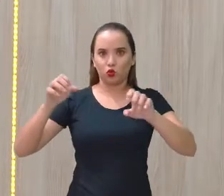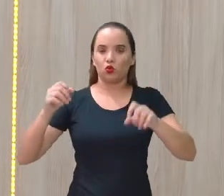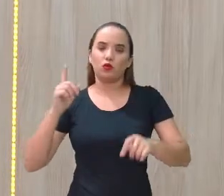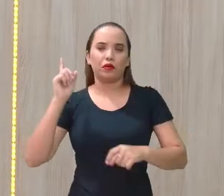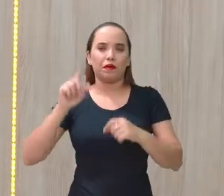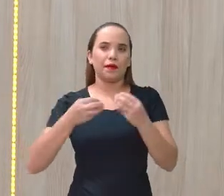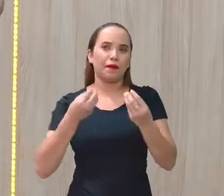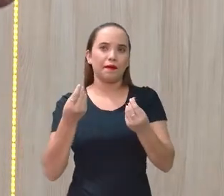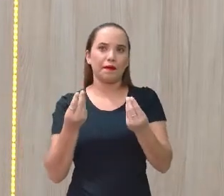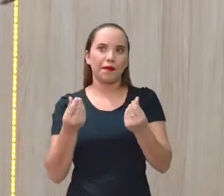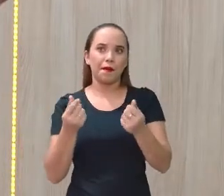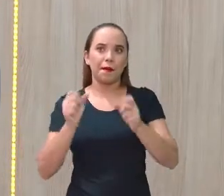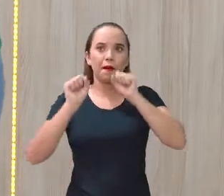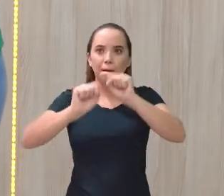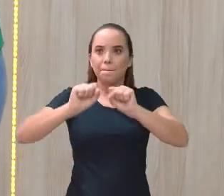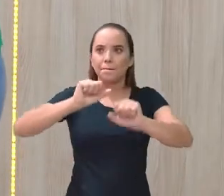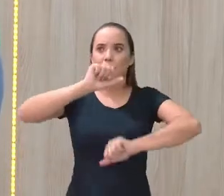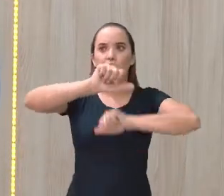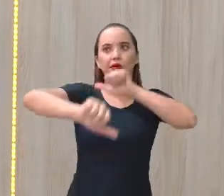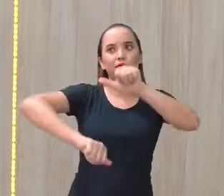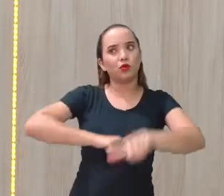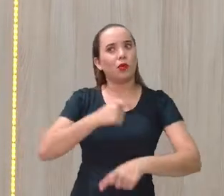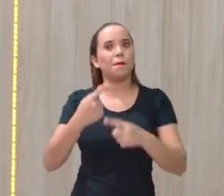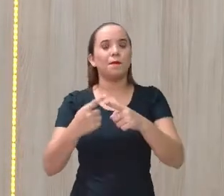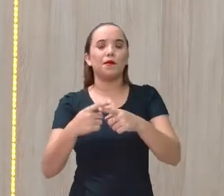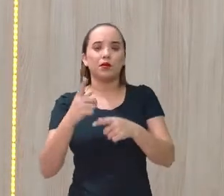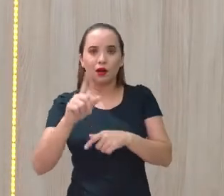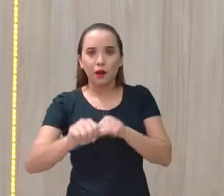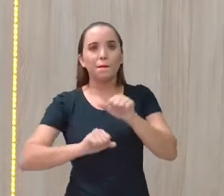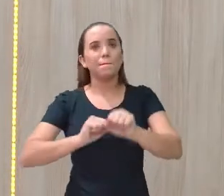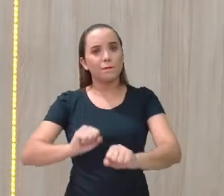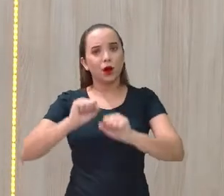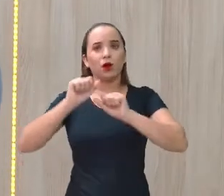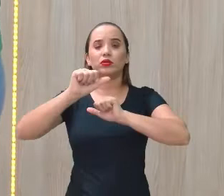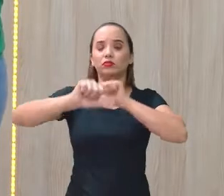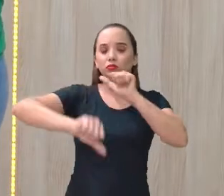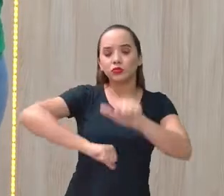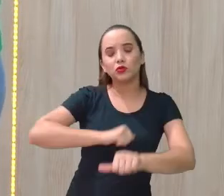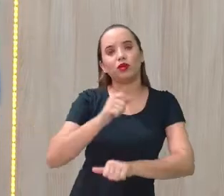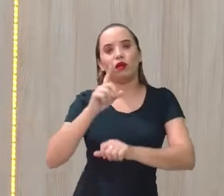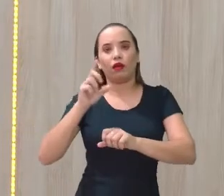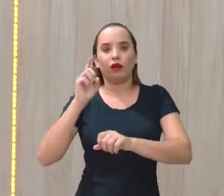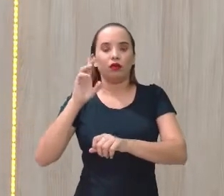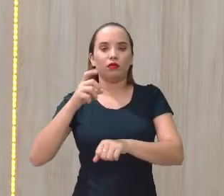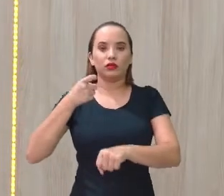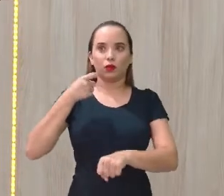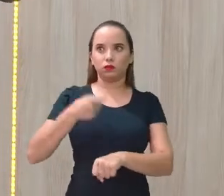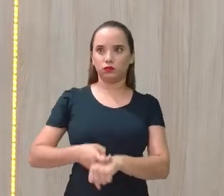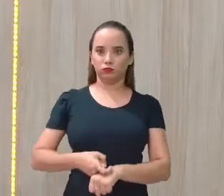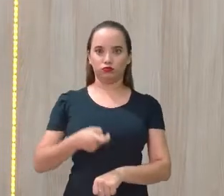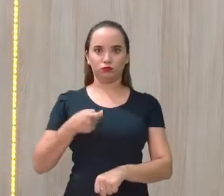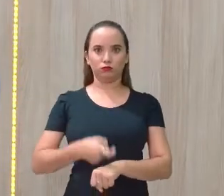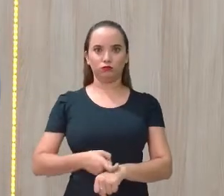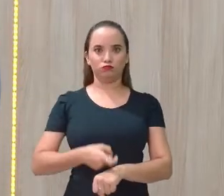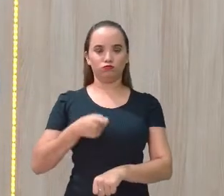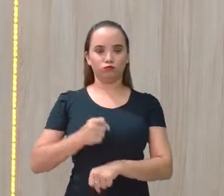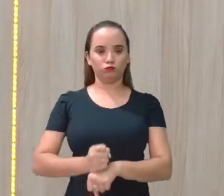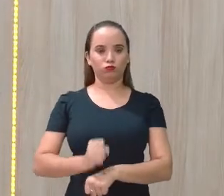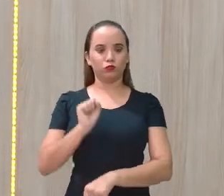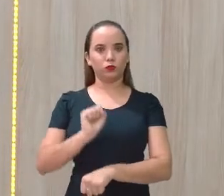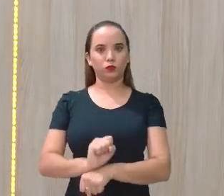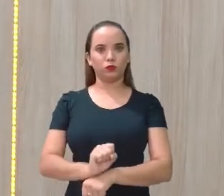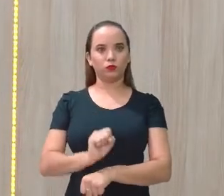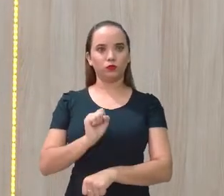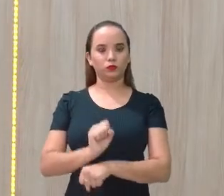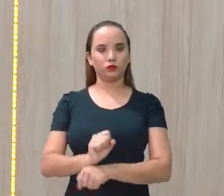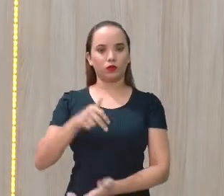estável. Por quê? Porque ela vai se modificando, não é uma coisa rígida. É assim para todo sempre e amém.